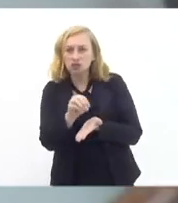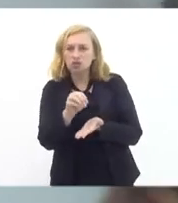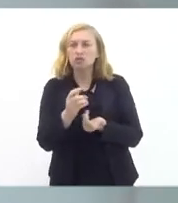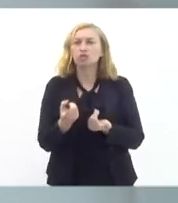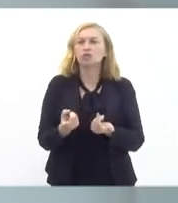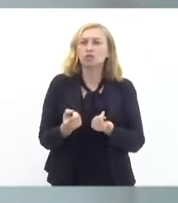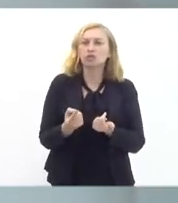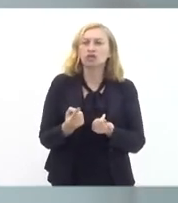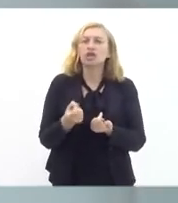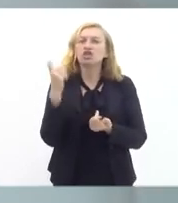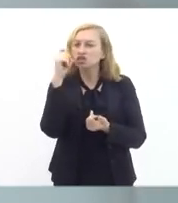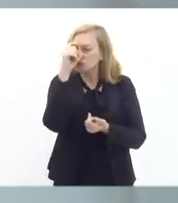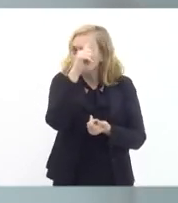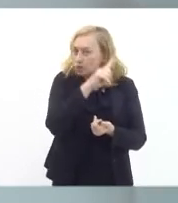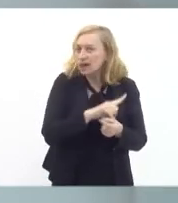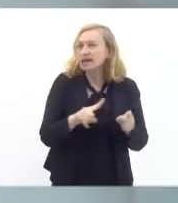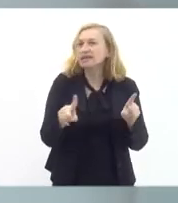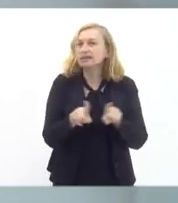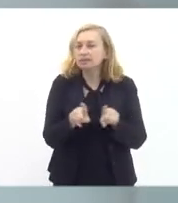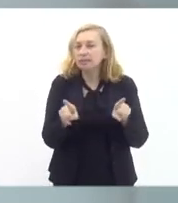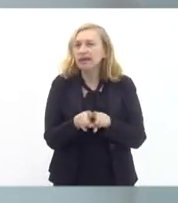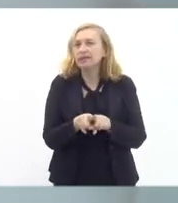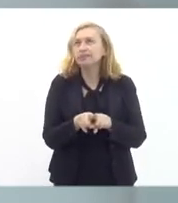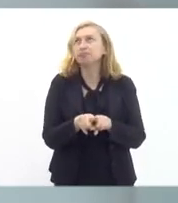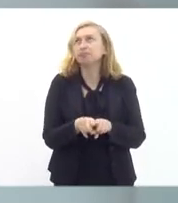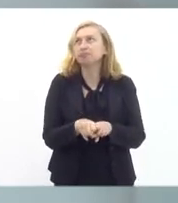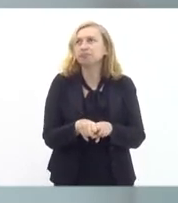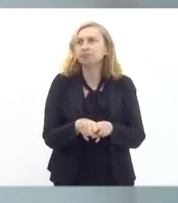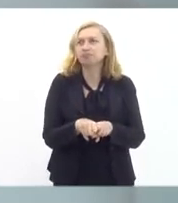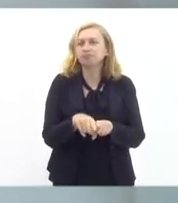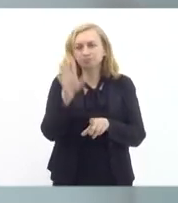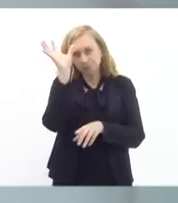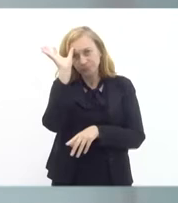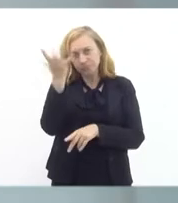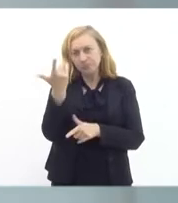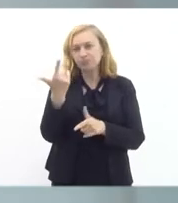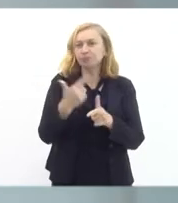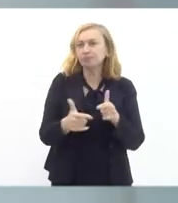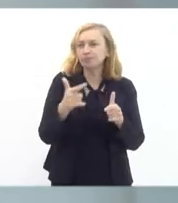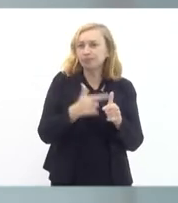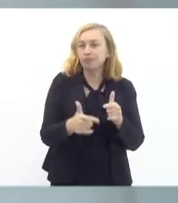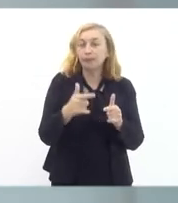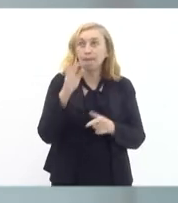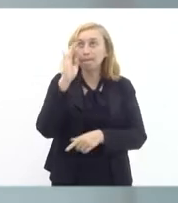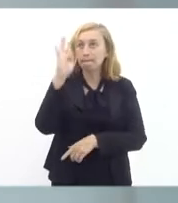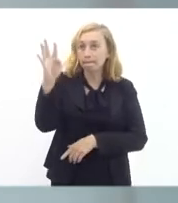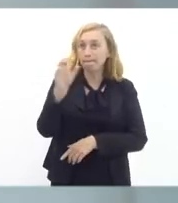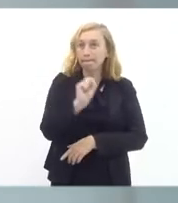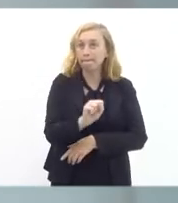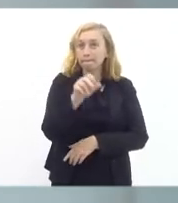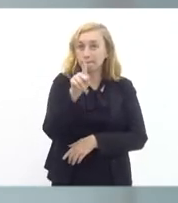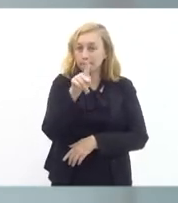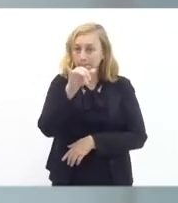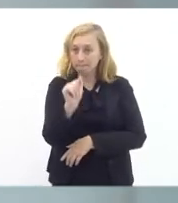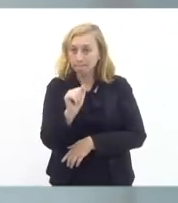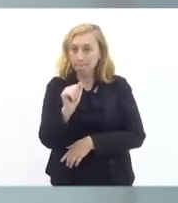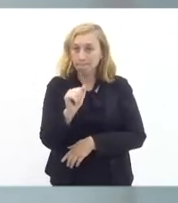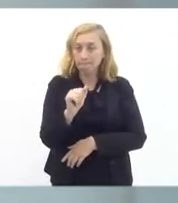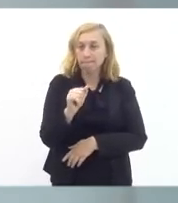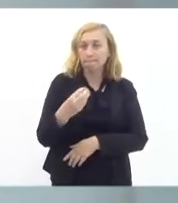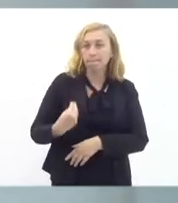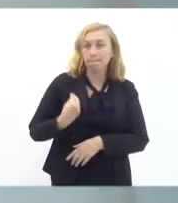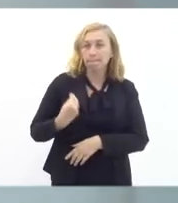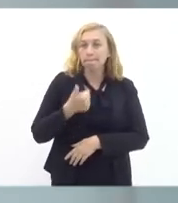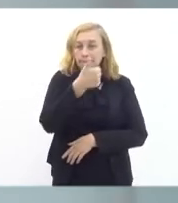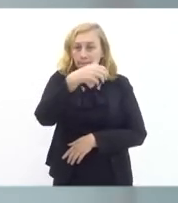encontra também com dificuldades, né, para resolver esse problema, imagina a SUIPA, que ela vive